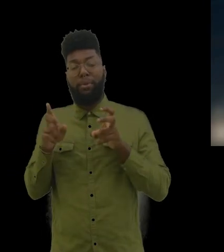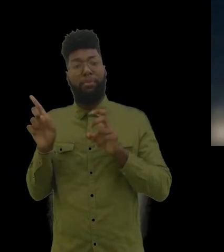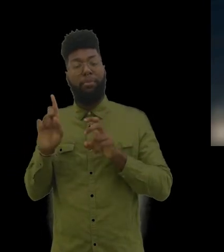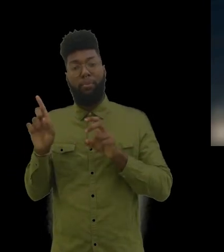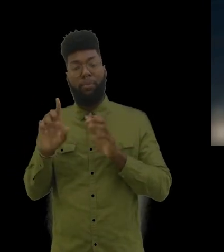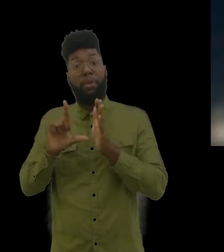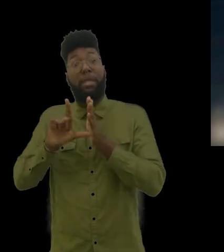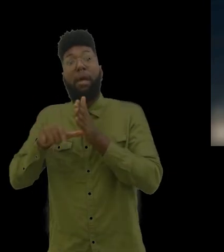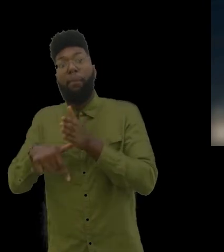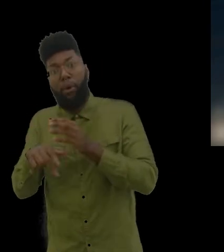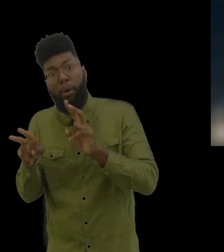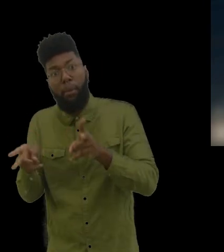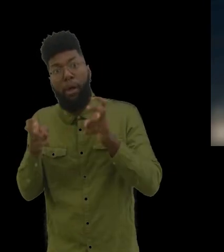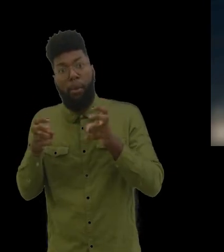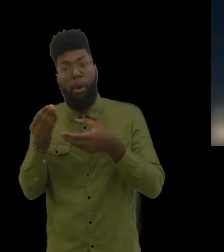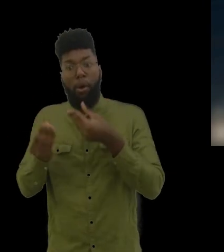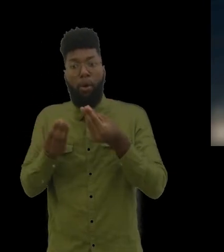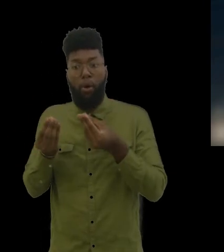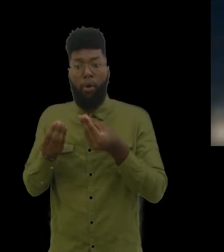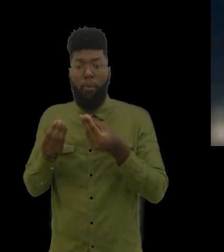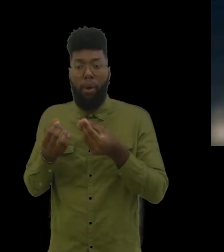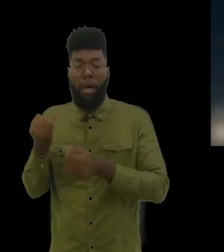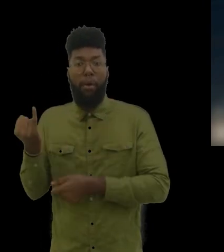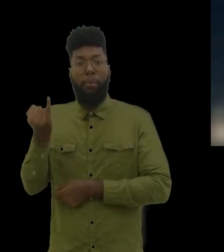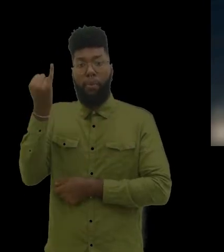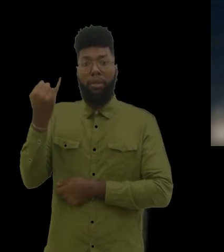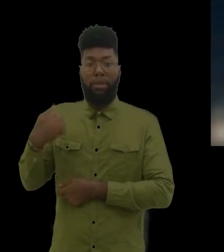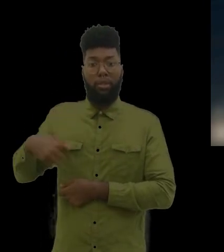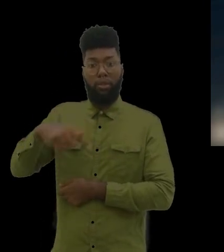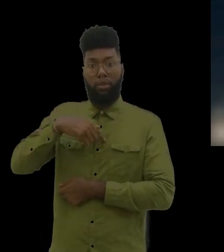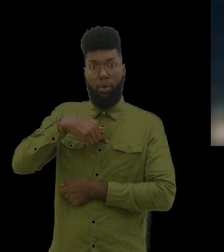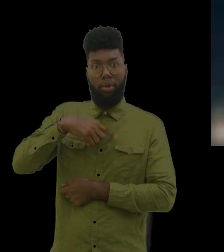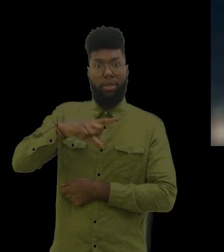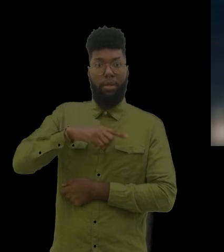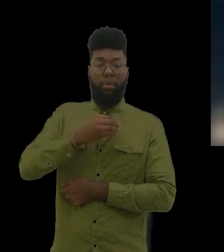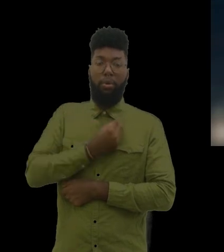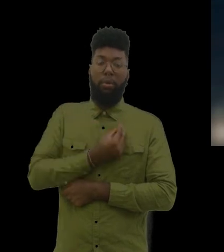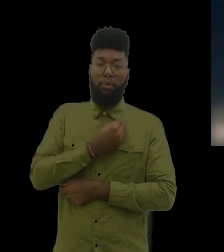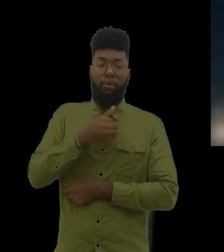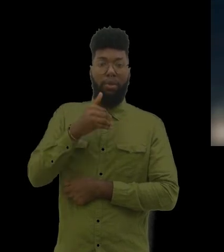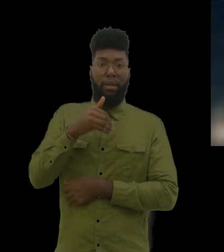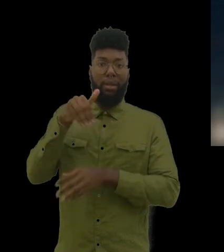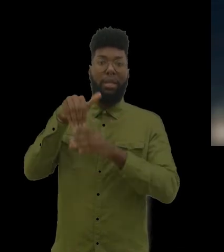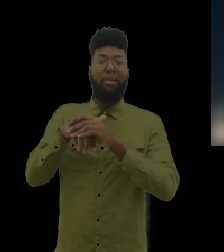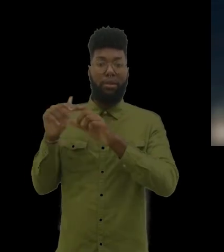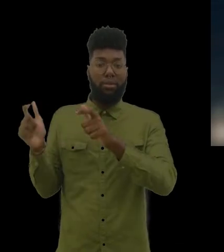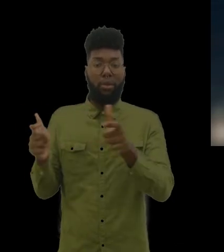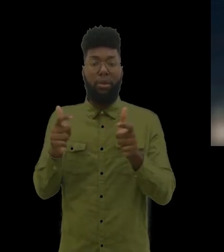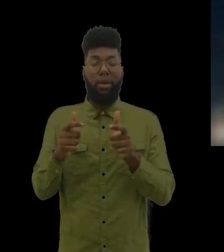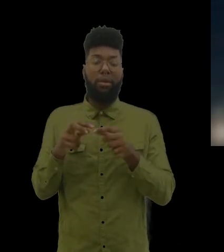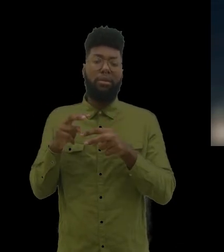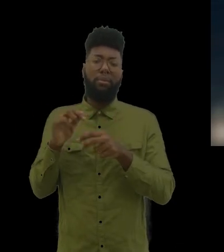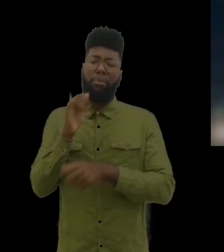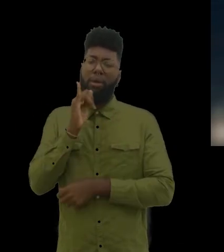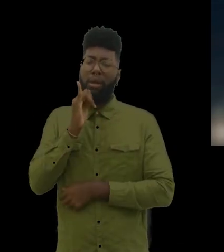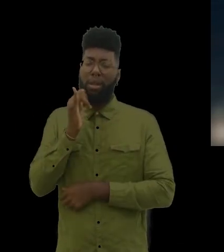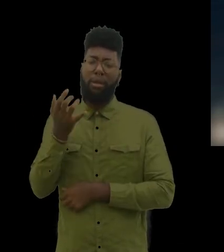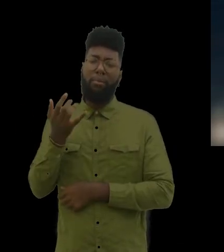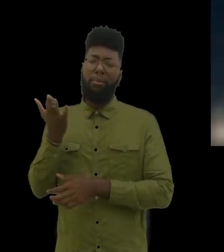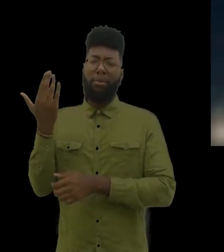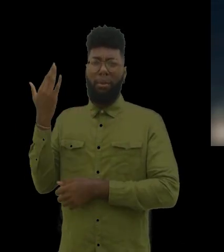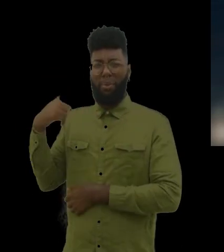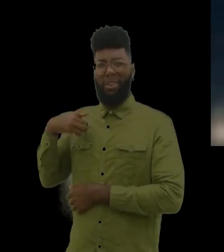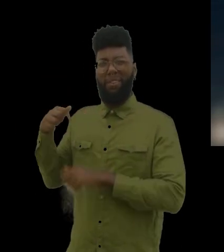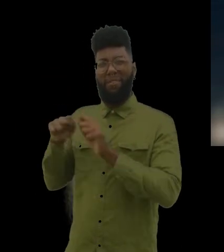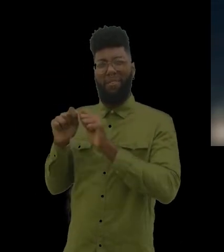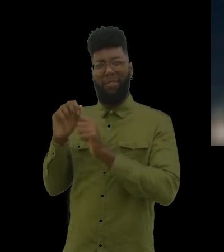fundamental em determinados espaços. Eu vou contar uma coisa engraçada que aconteceu há um tempo atrás, que eu fiz uma postagem no meu Instagram, que